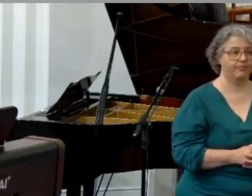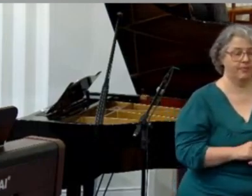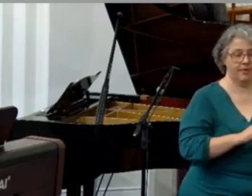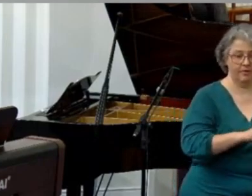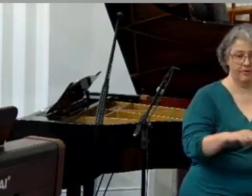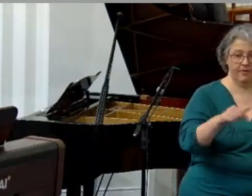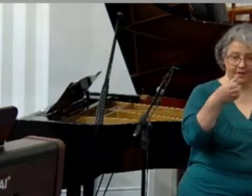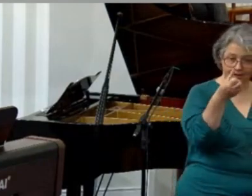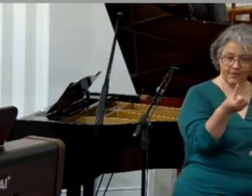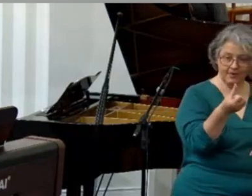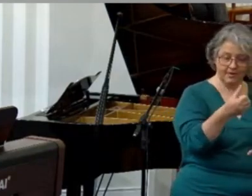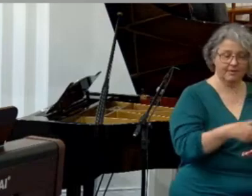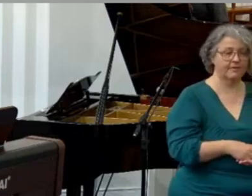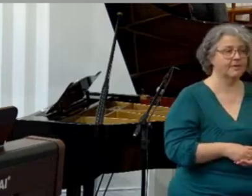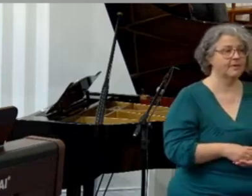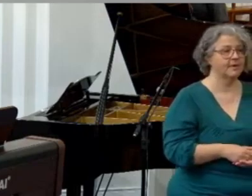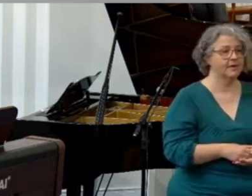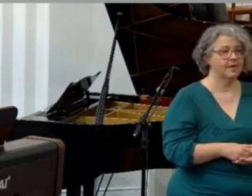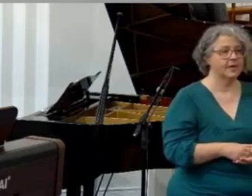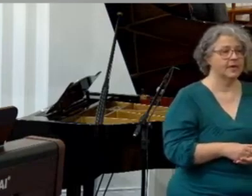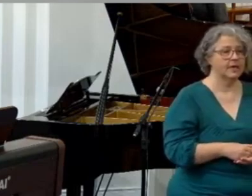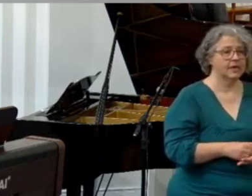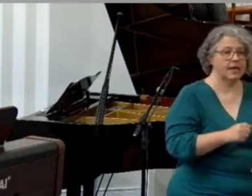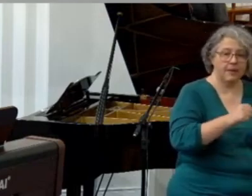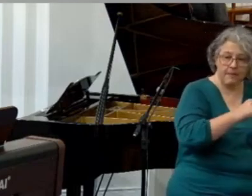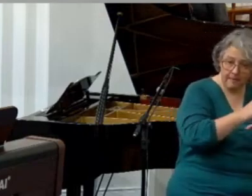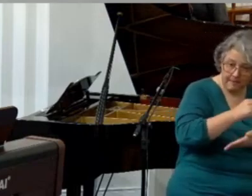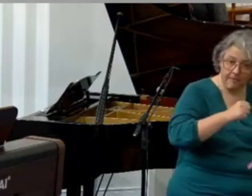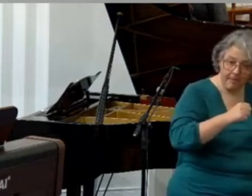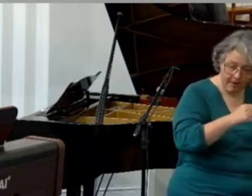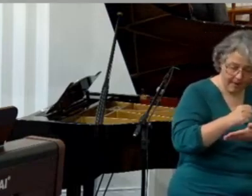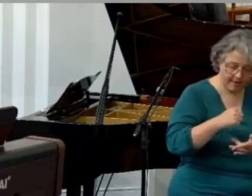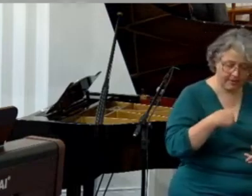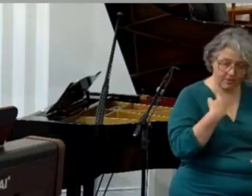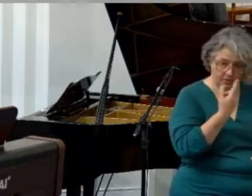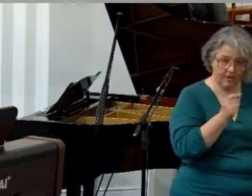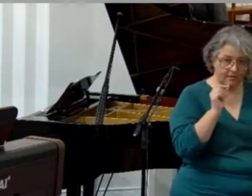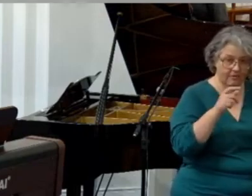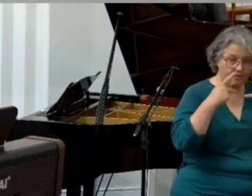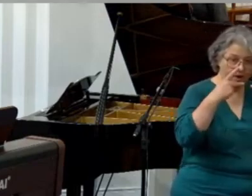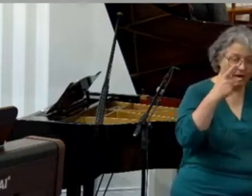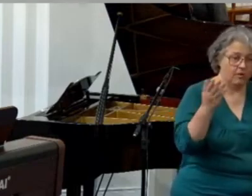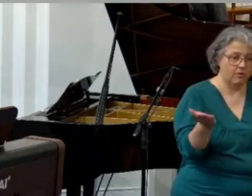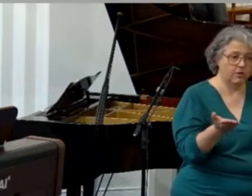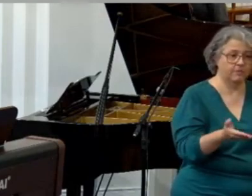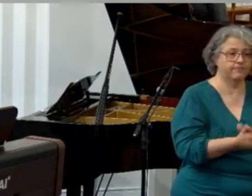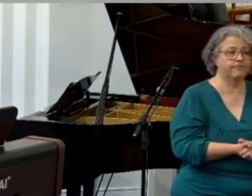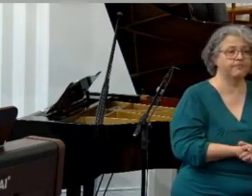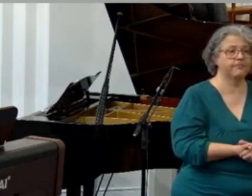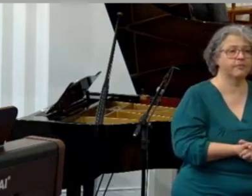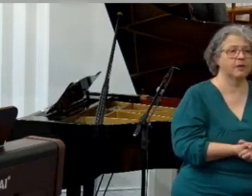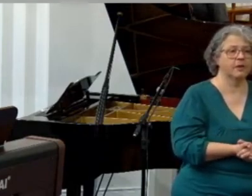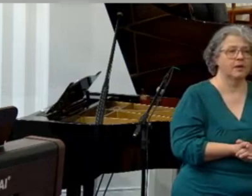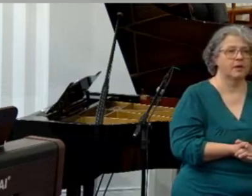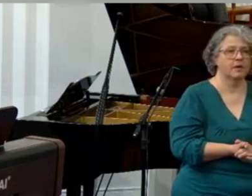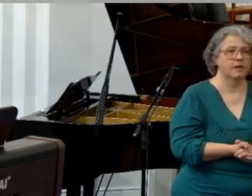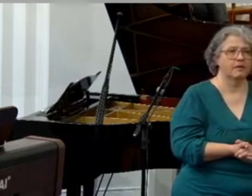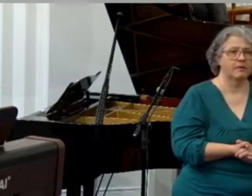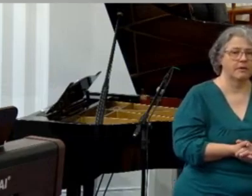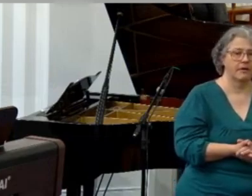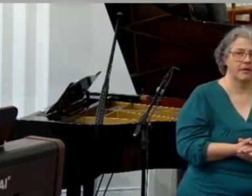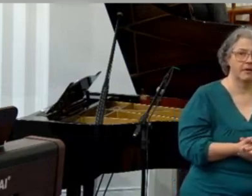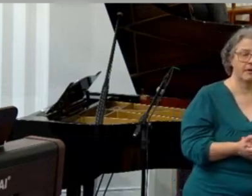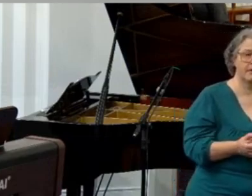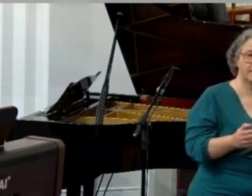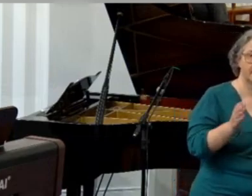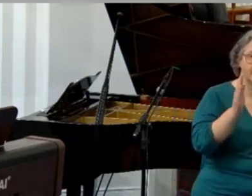O versículo 6, que é a base da nossa exposição desta manhã, nos dará uma visão ou